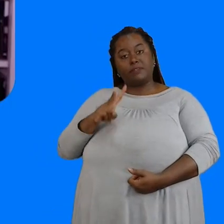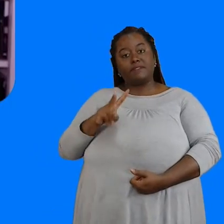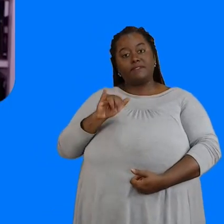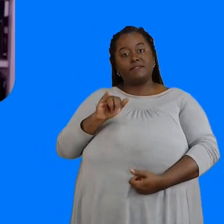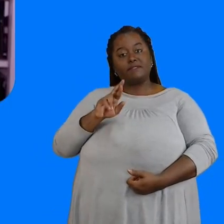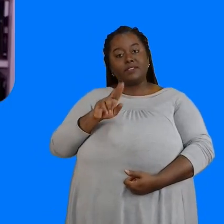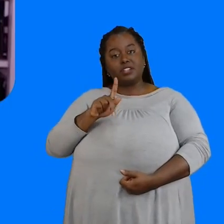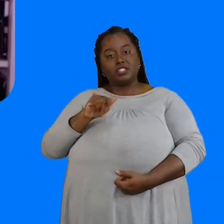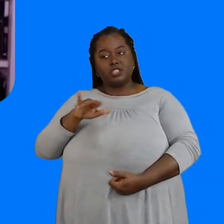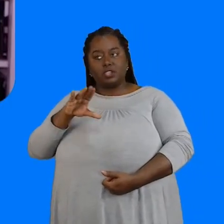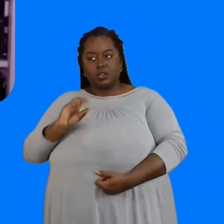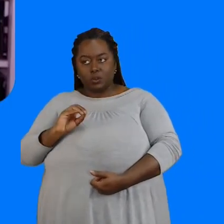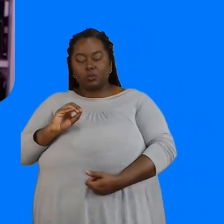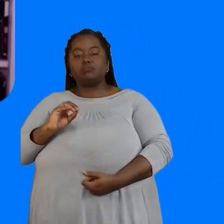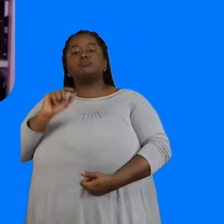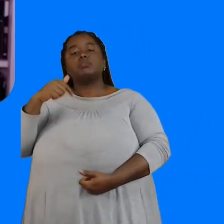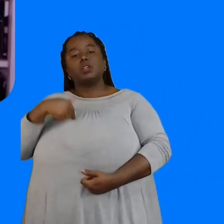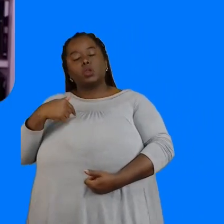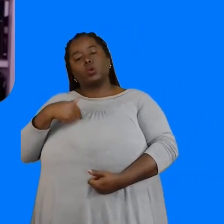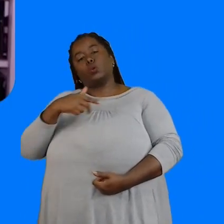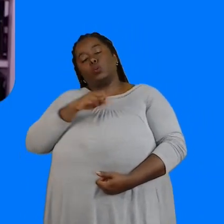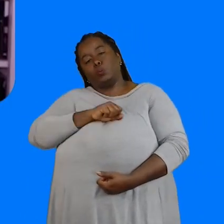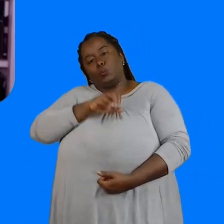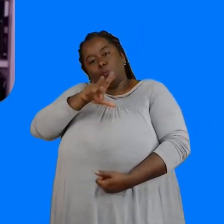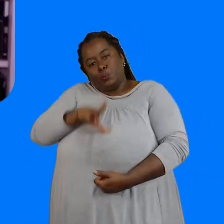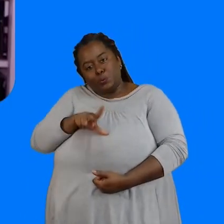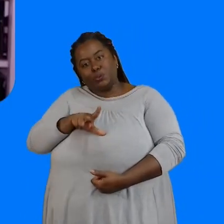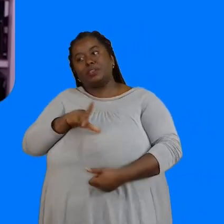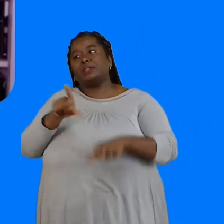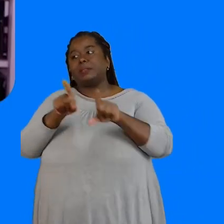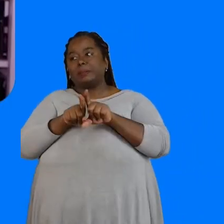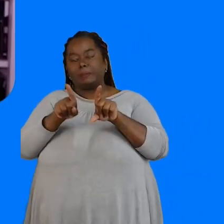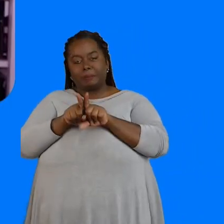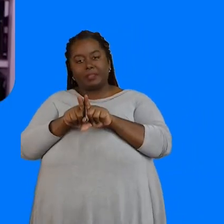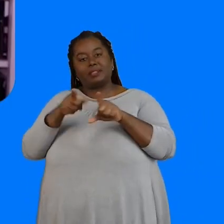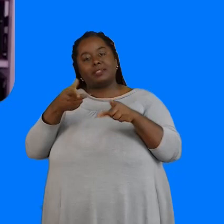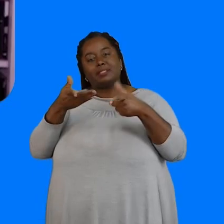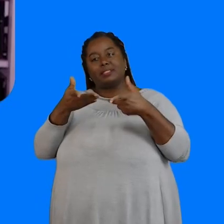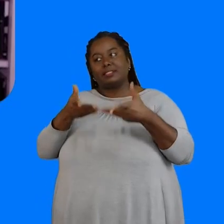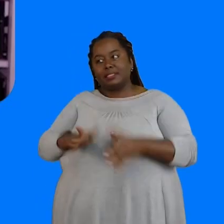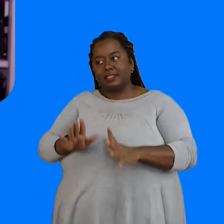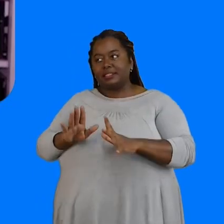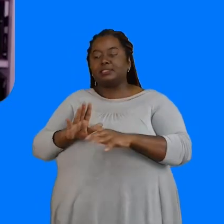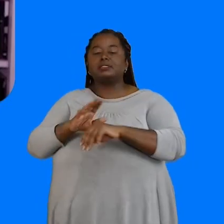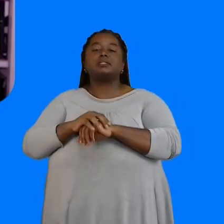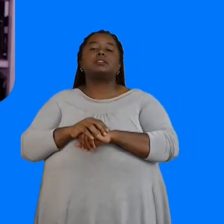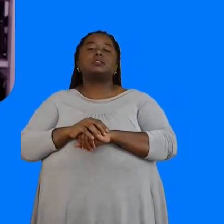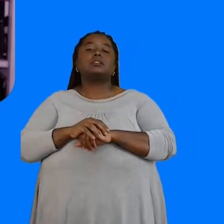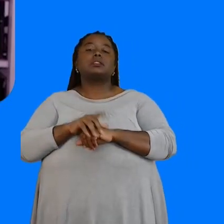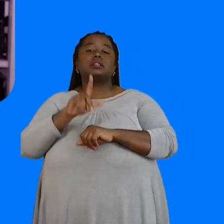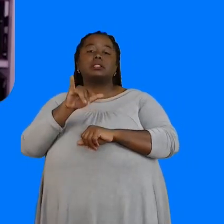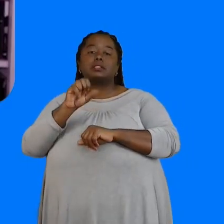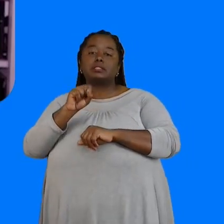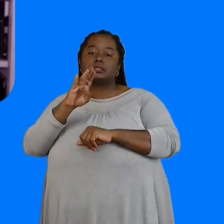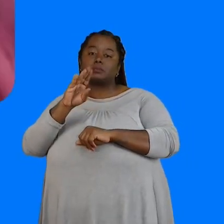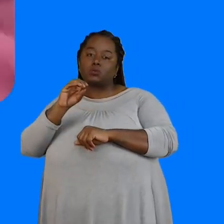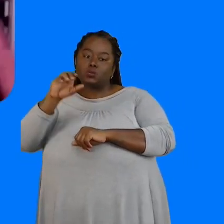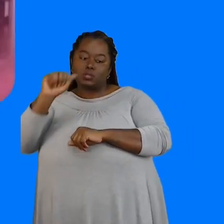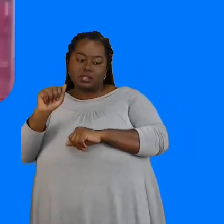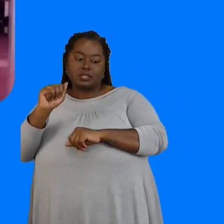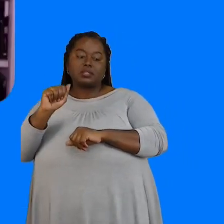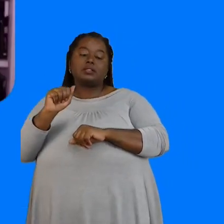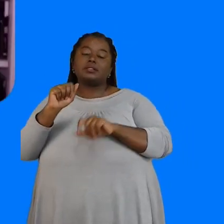sou português e também nascido em Lisboa, pais cabo-verdianos. Cabo Verde